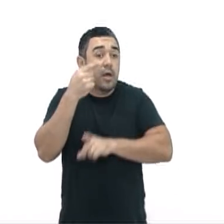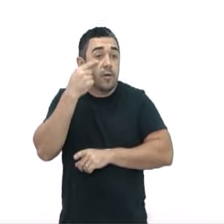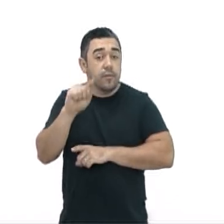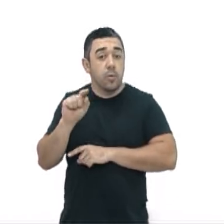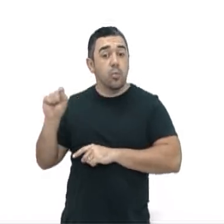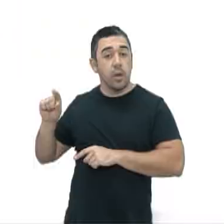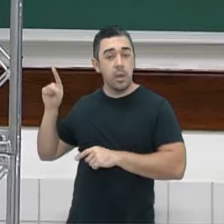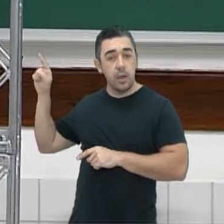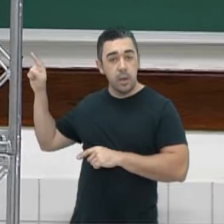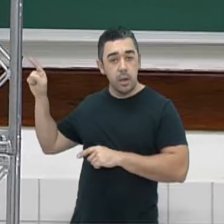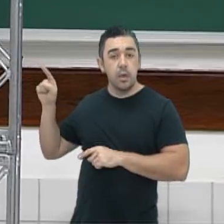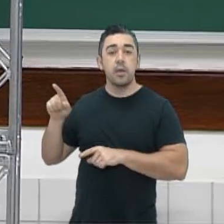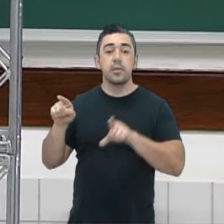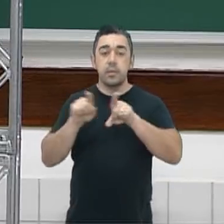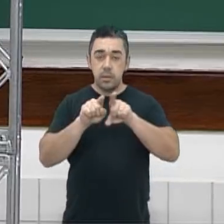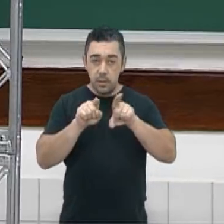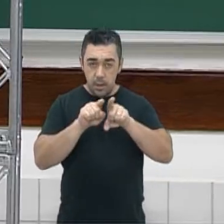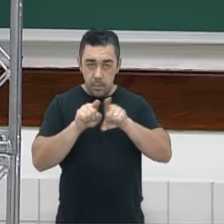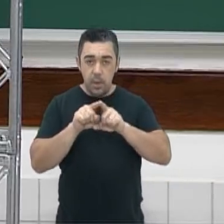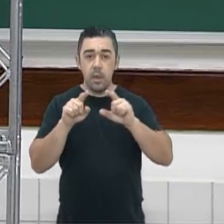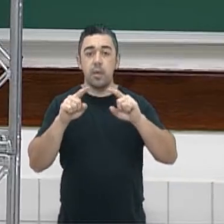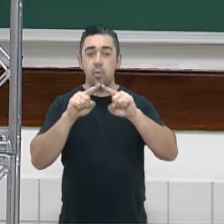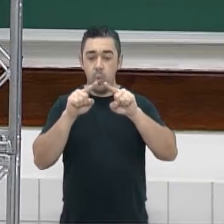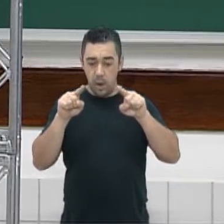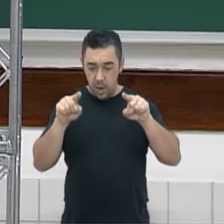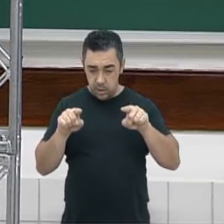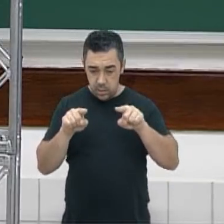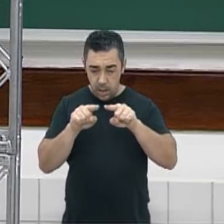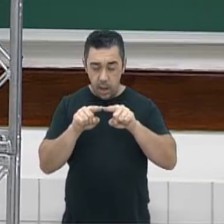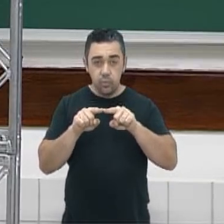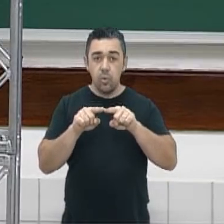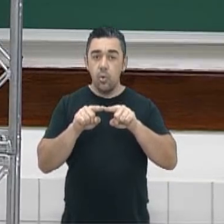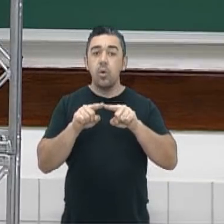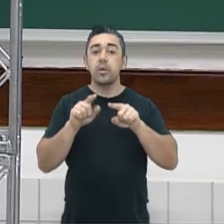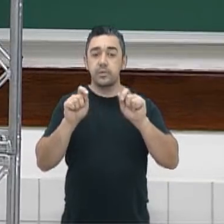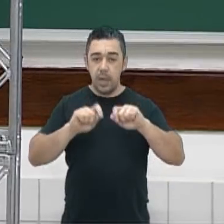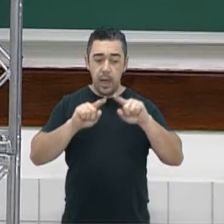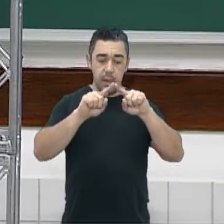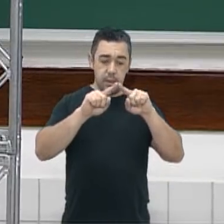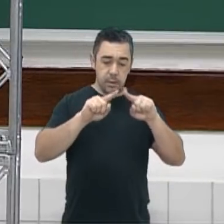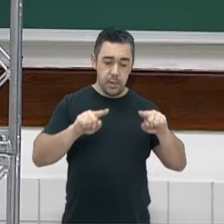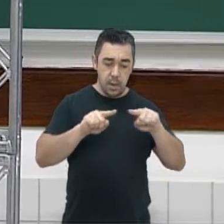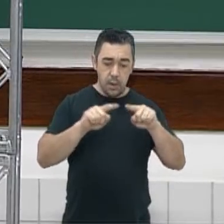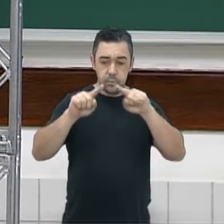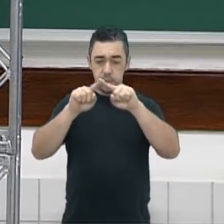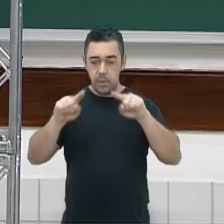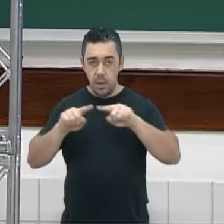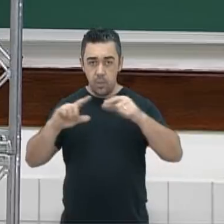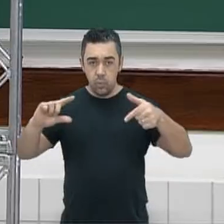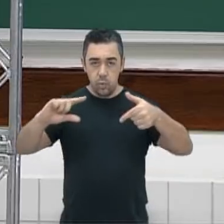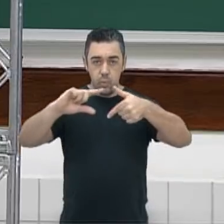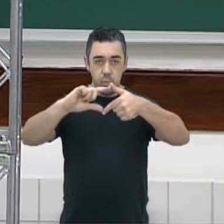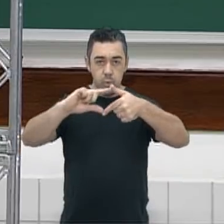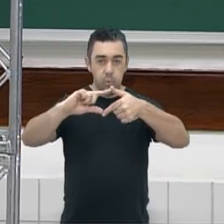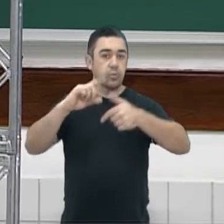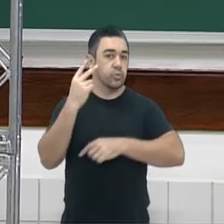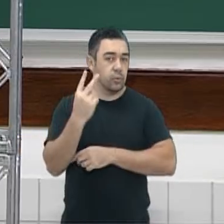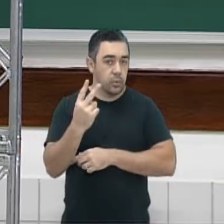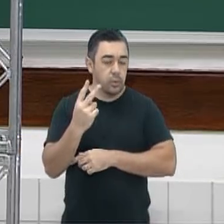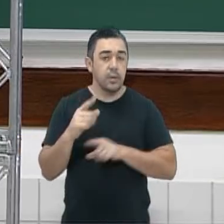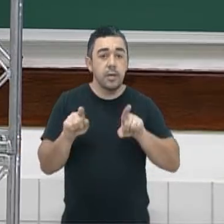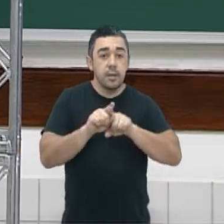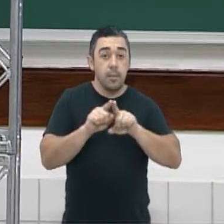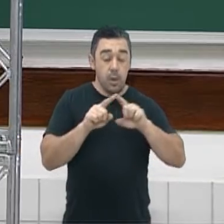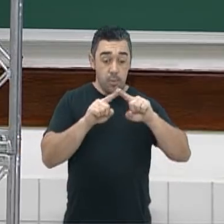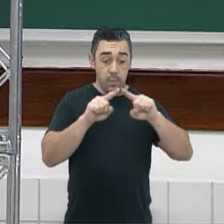no quadrado cabem 2 triângulos menores. Que no triângulo maior cabem,